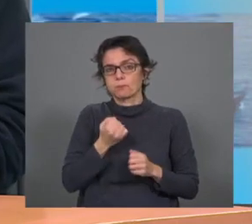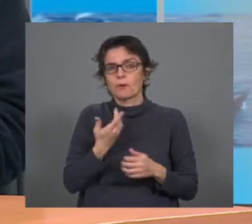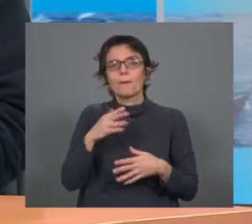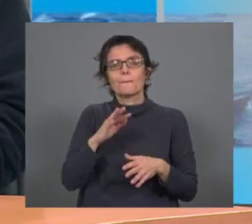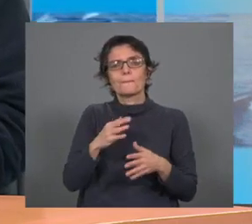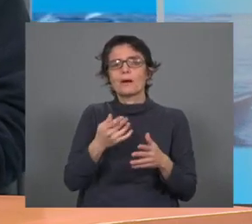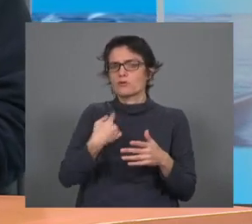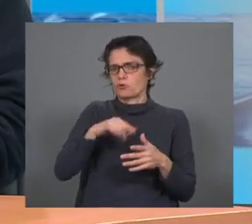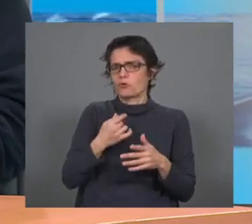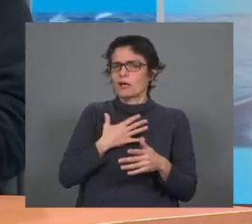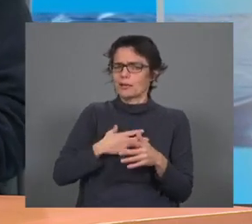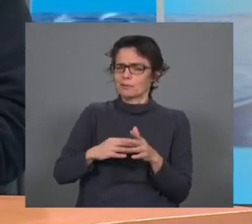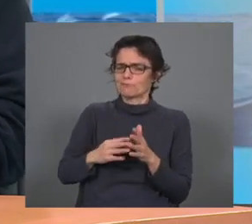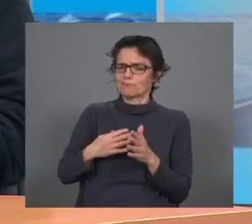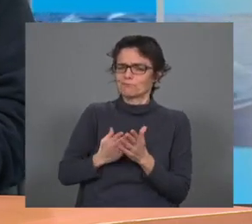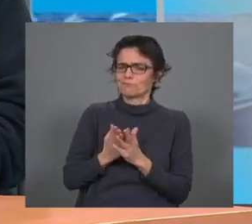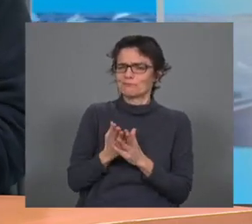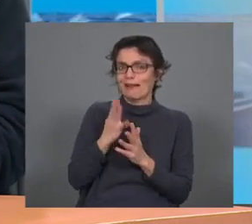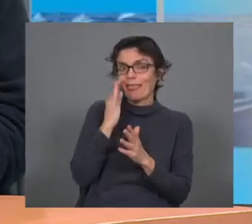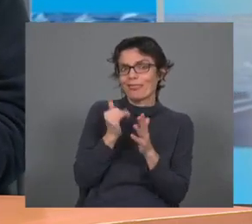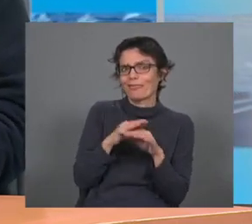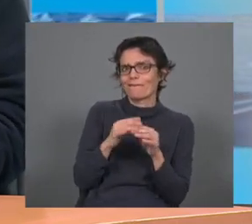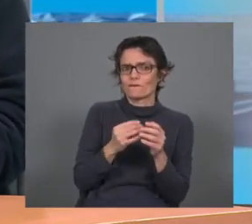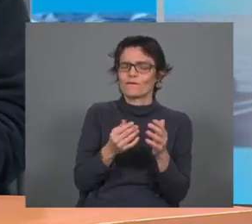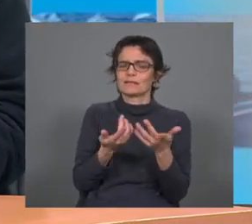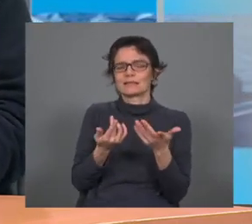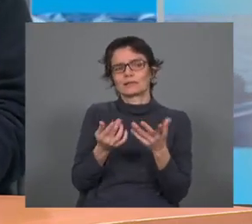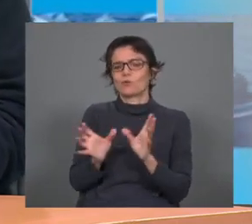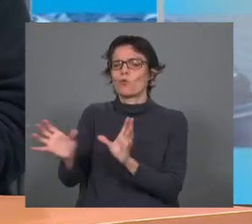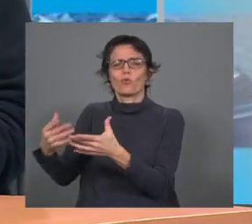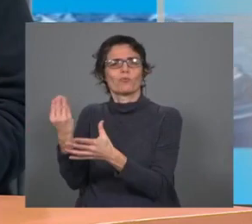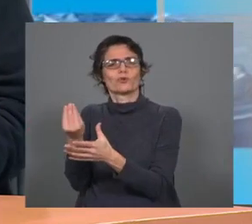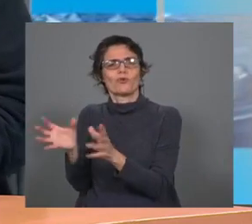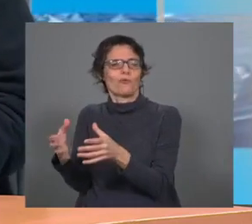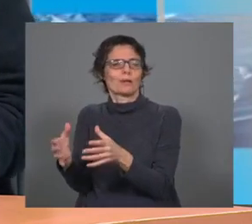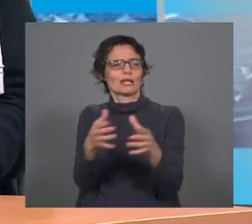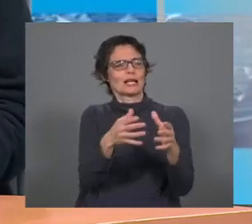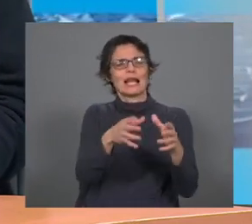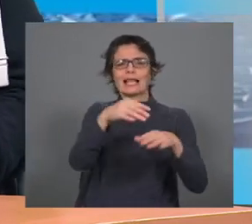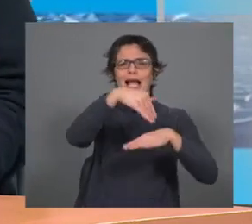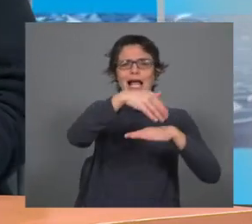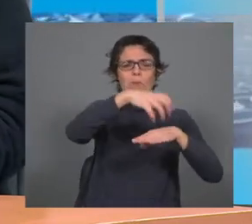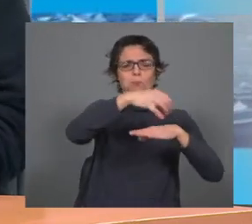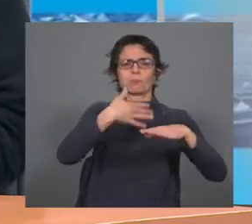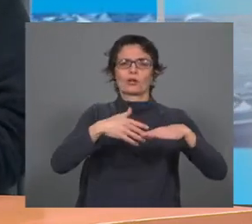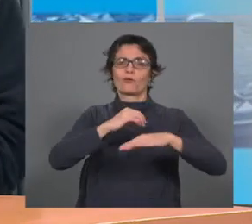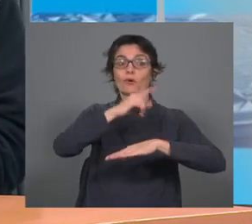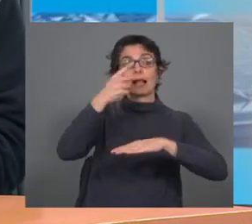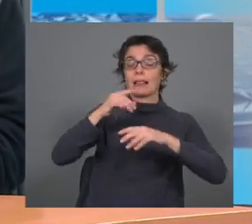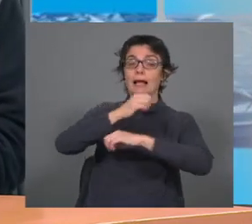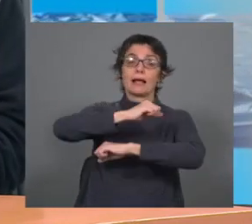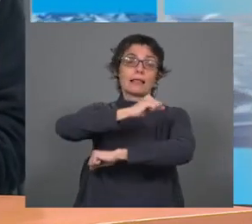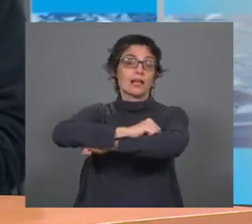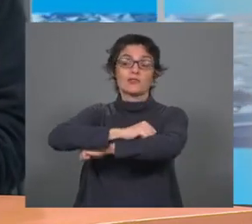as regras de segurança, com todos os distanciamentos, levar um pequeno grupo de jovens e cantar aos utentes que estão numa janela